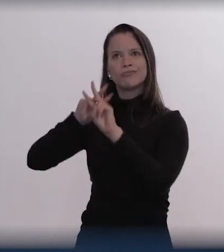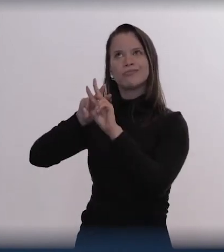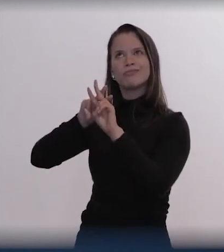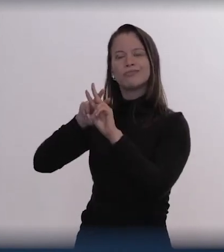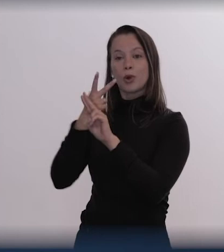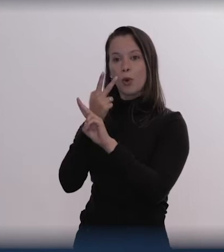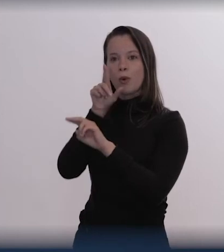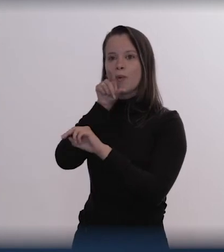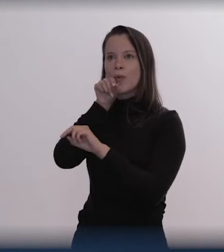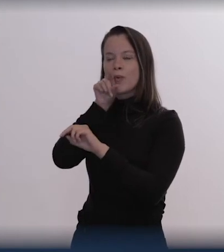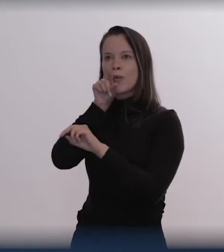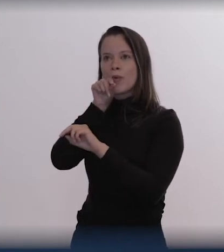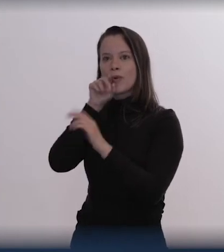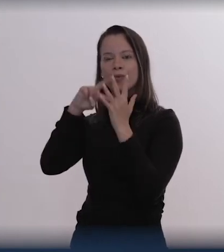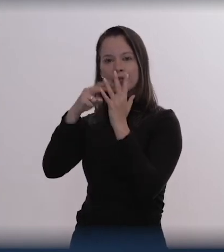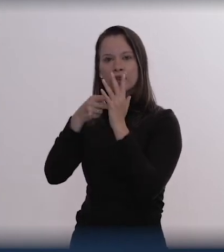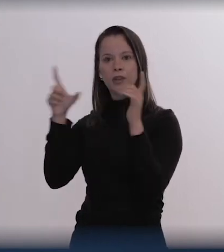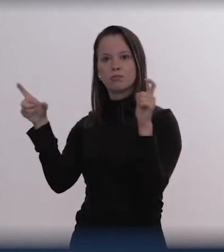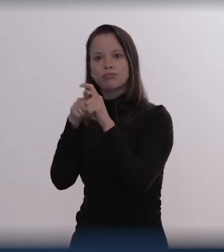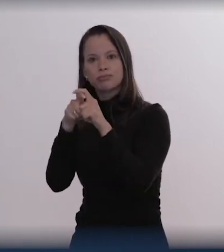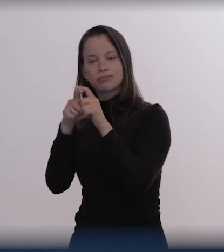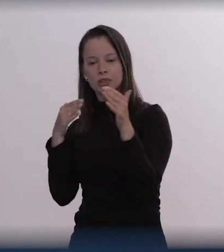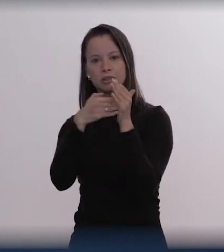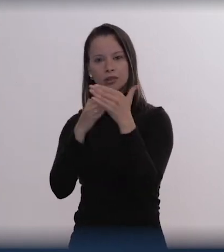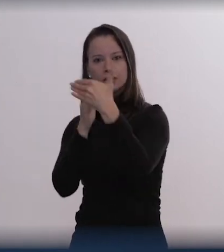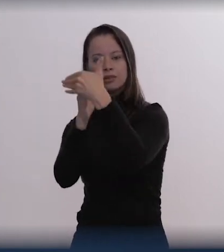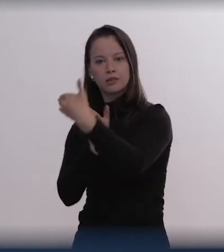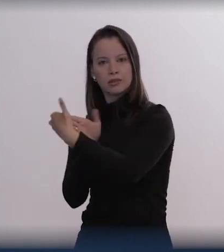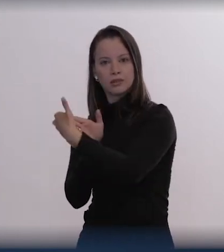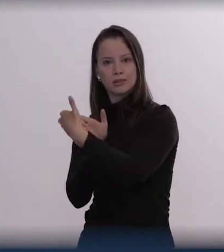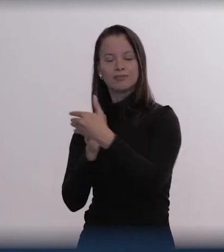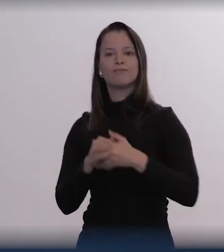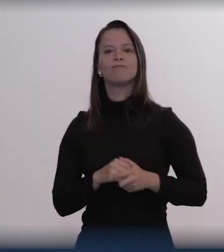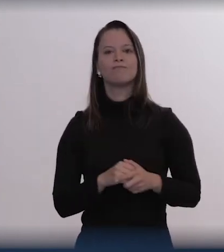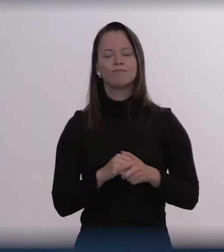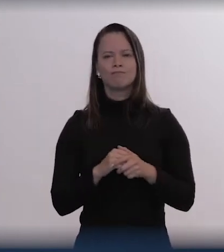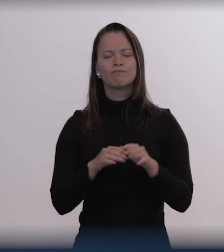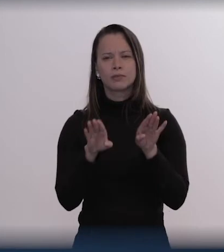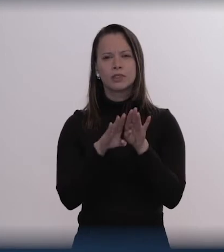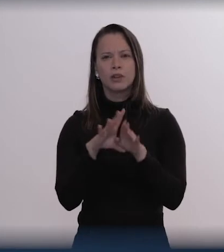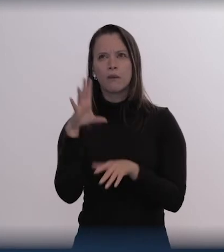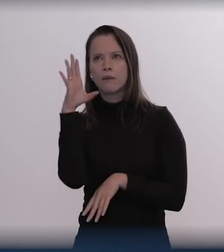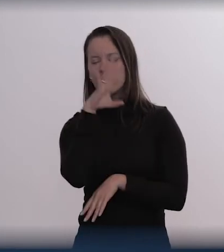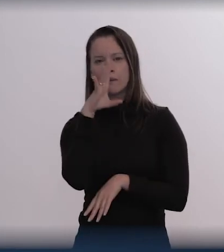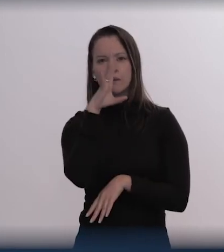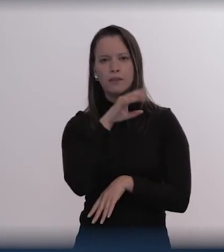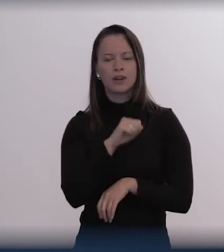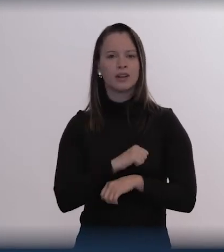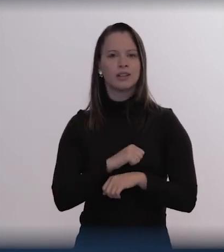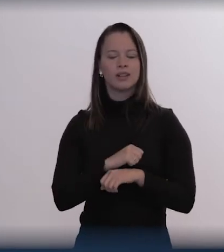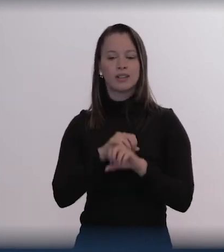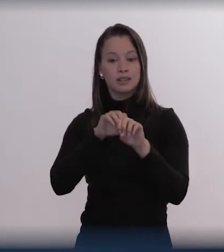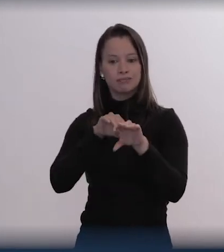gaiola mostra a redução desse mundo e uma certa falha da potência que a